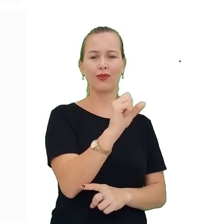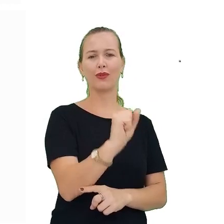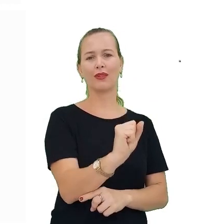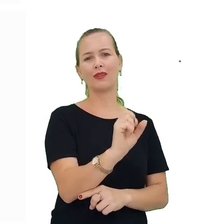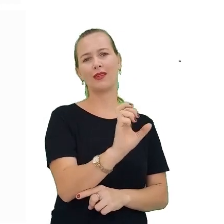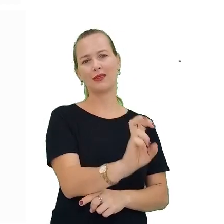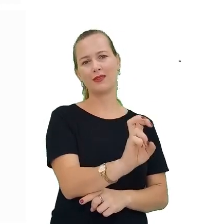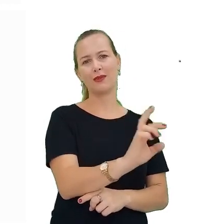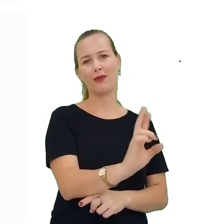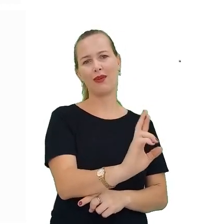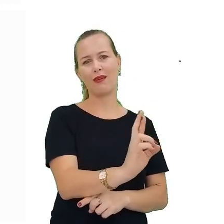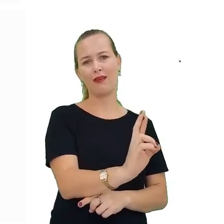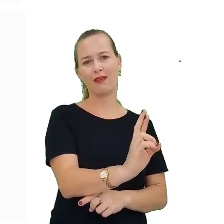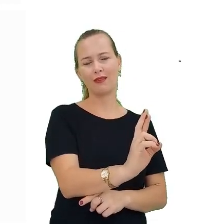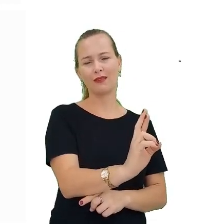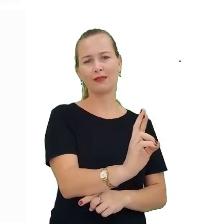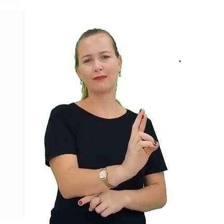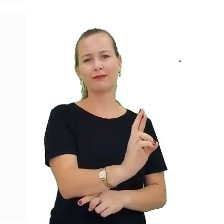85